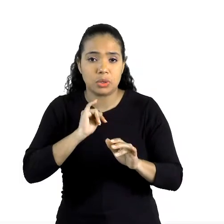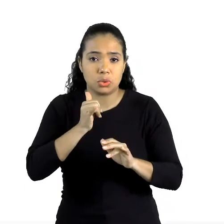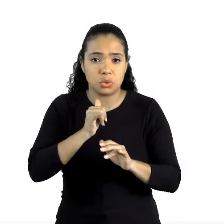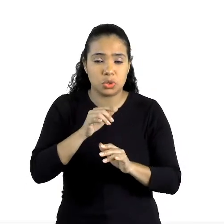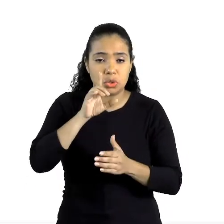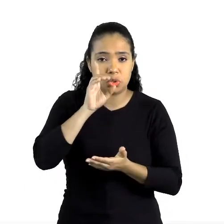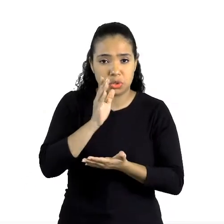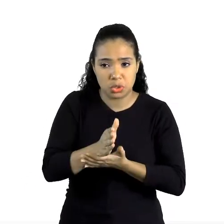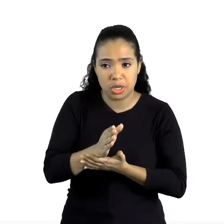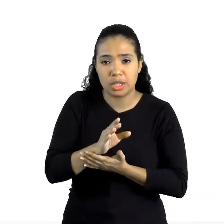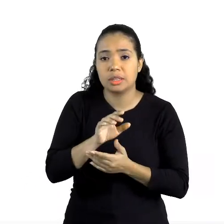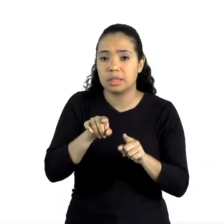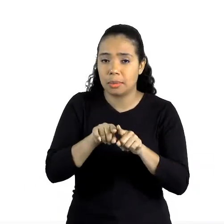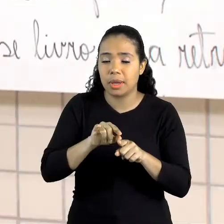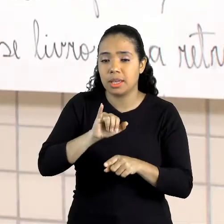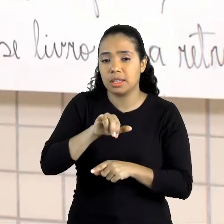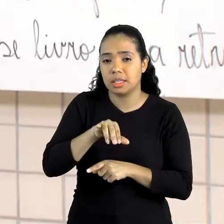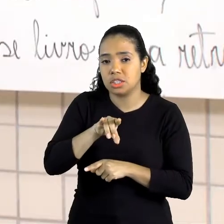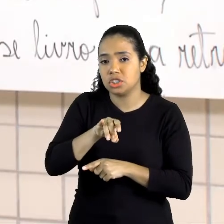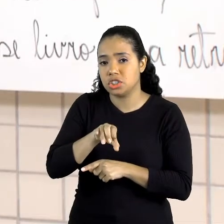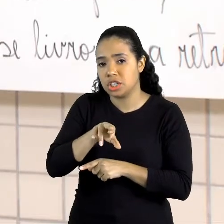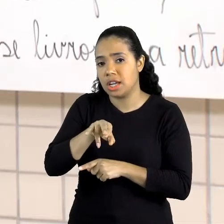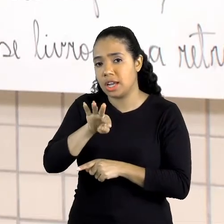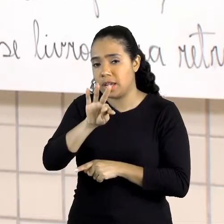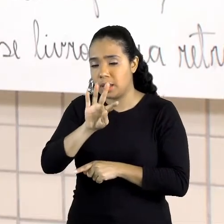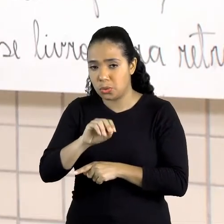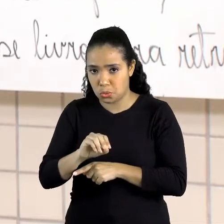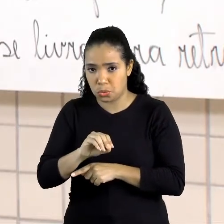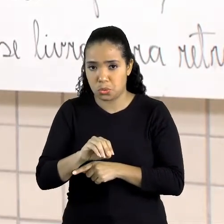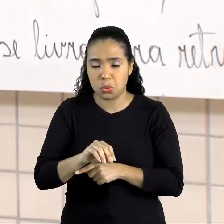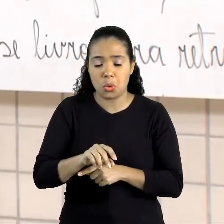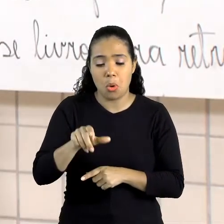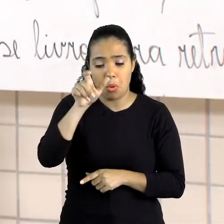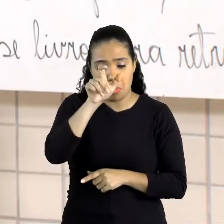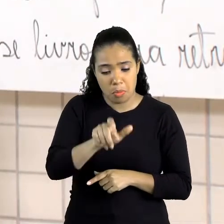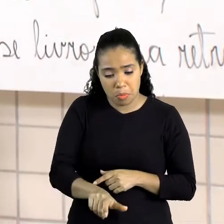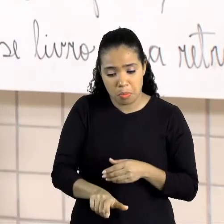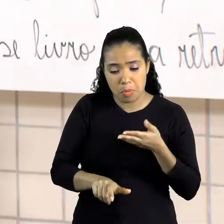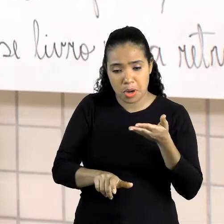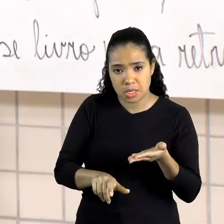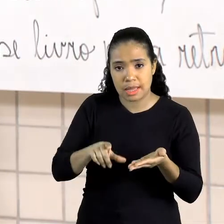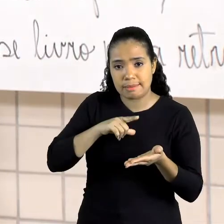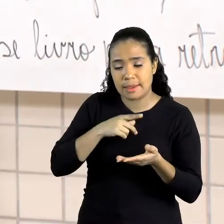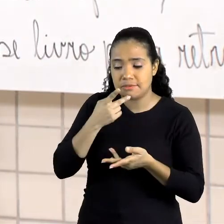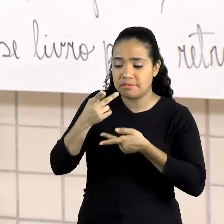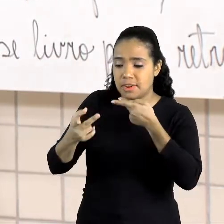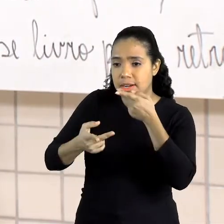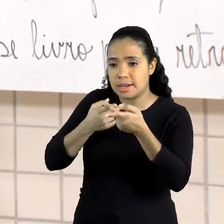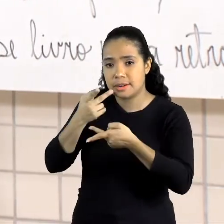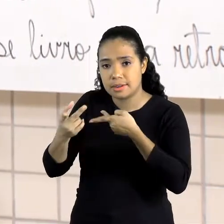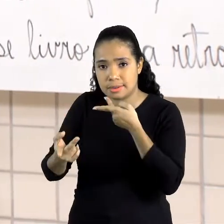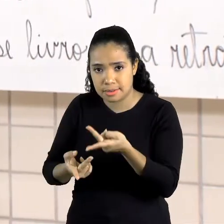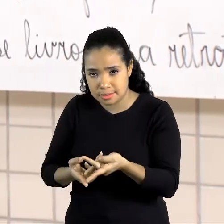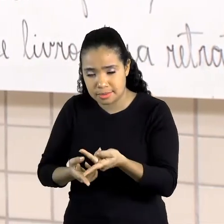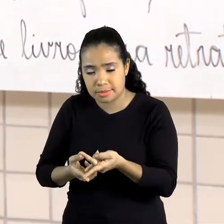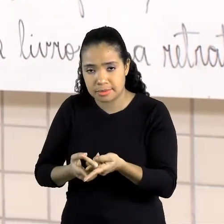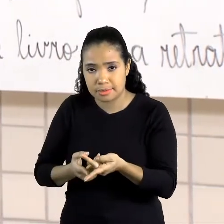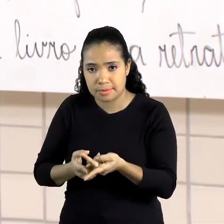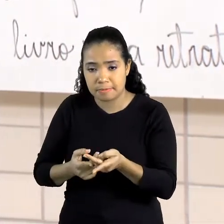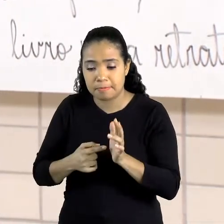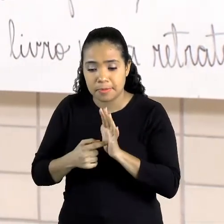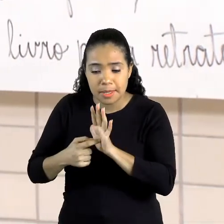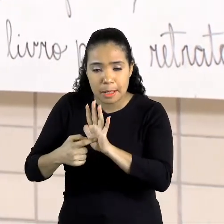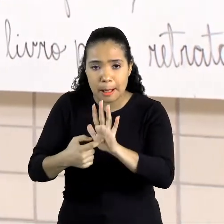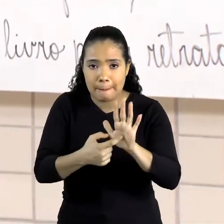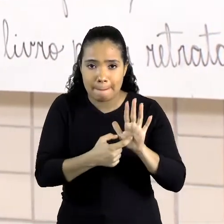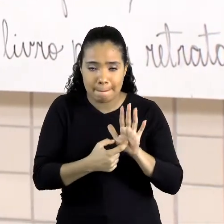discurso indireto. O discurso direto, o personagem ele tem a fala, ele fala. E a gente mostra